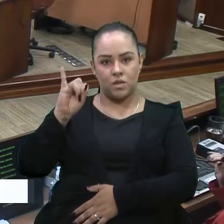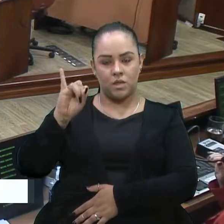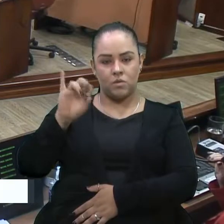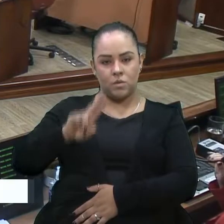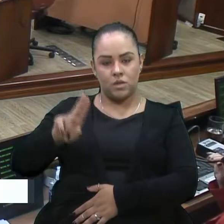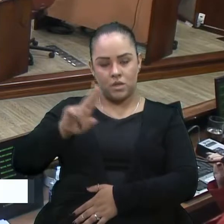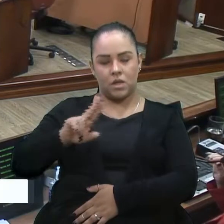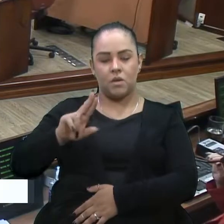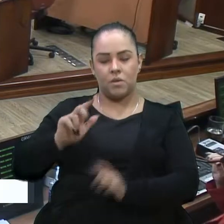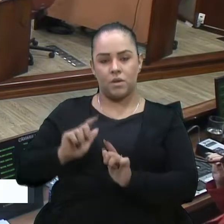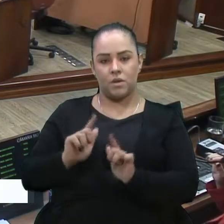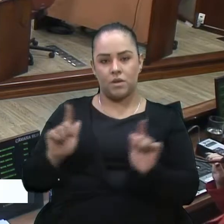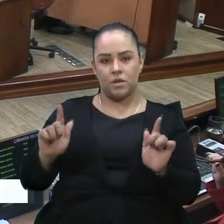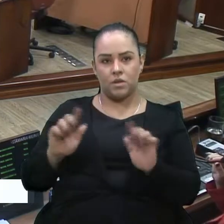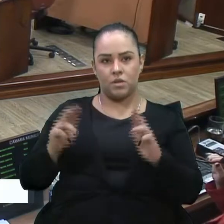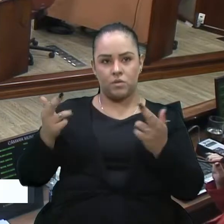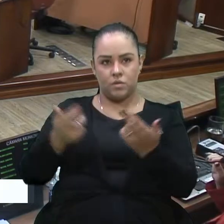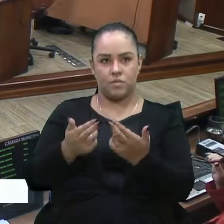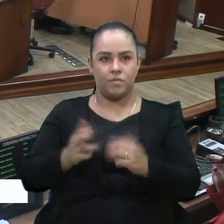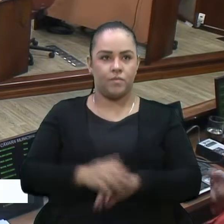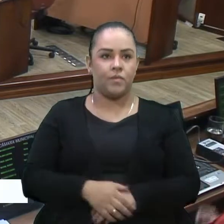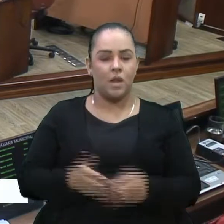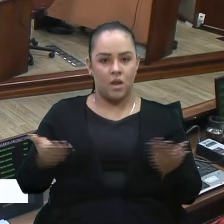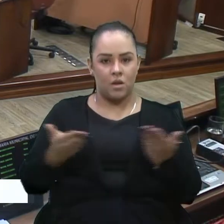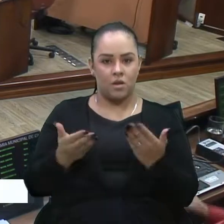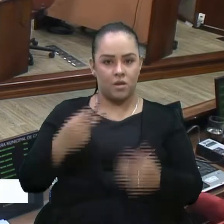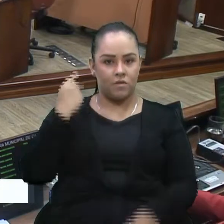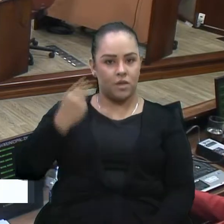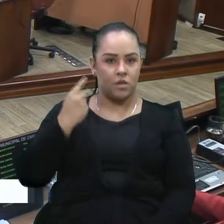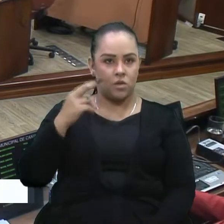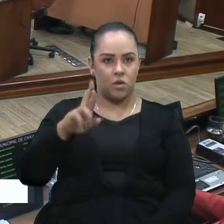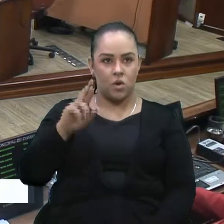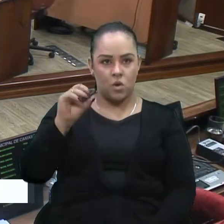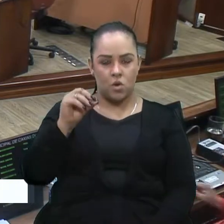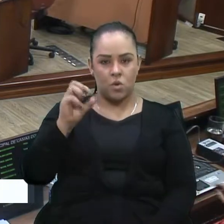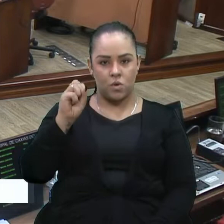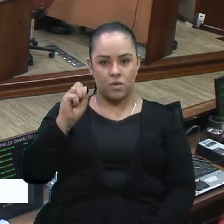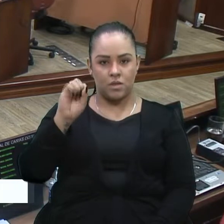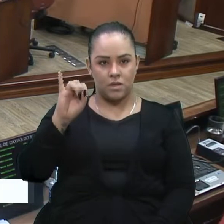Com a palavra, a vereadora Rose Frigeri.